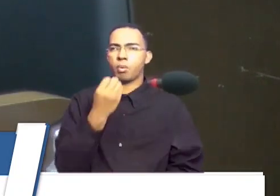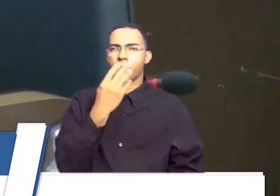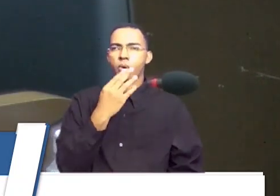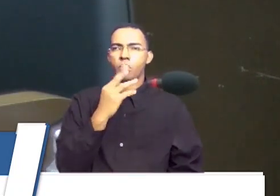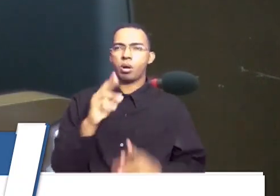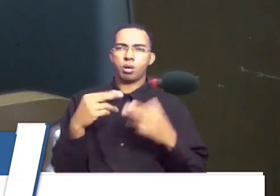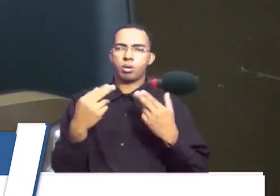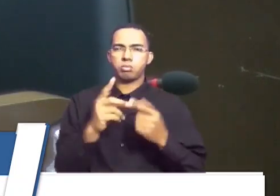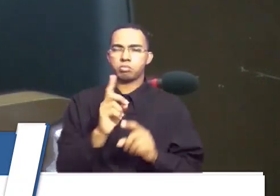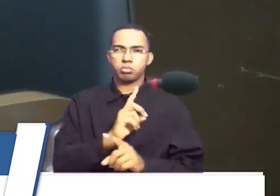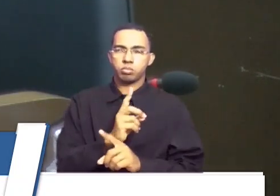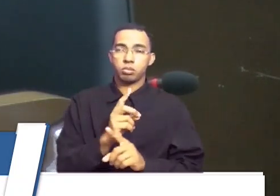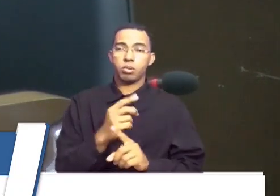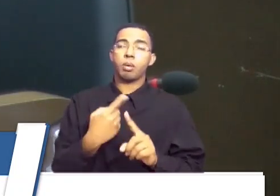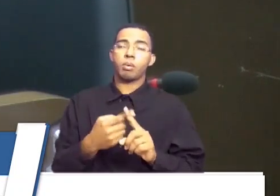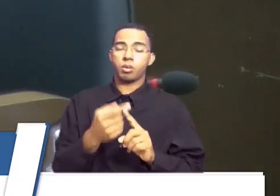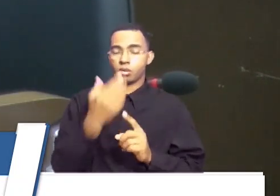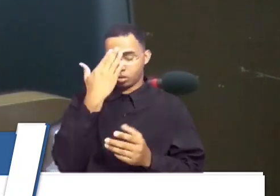Eu acredito que para